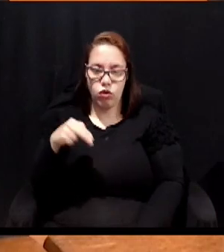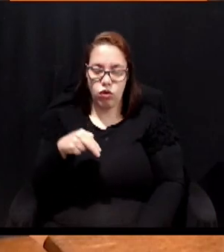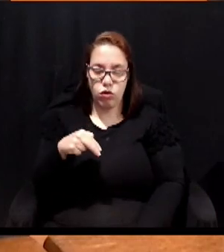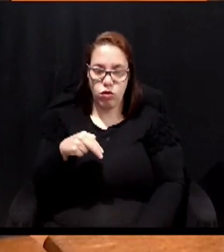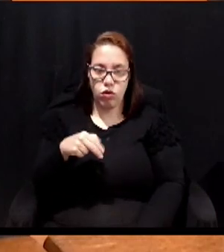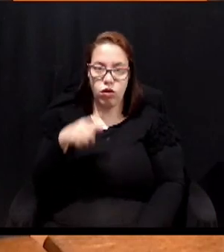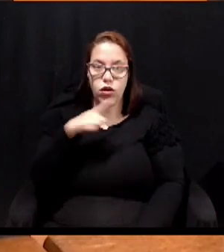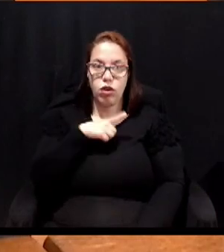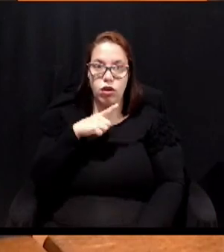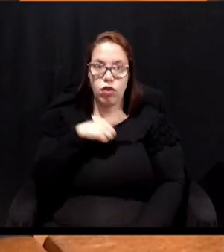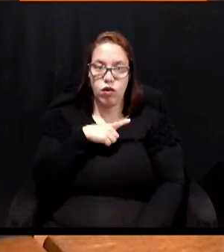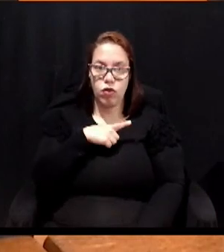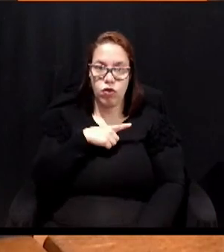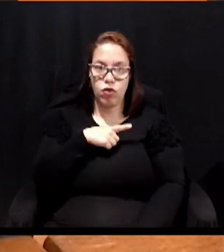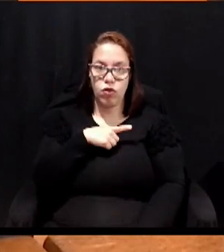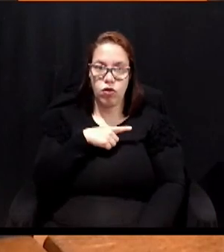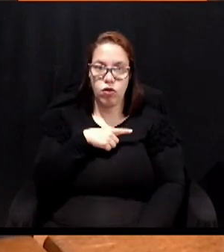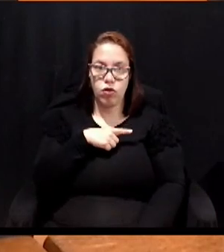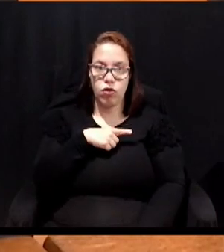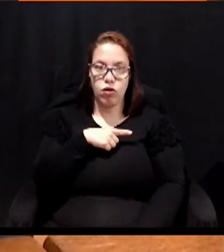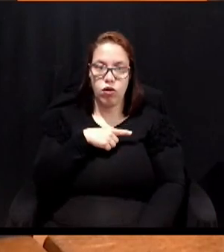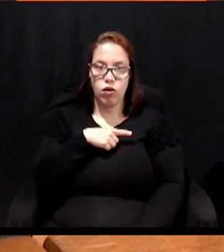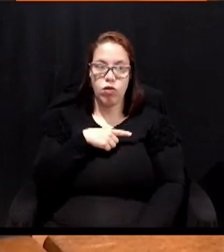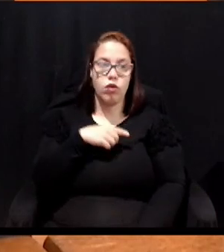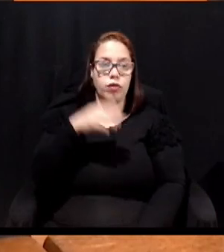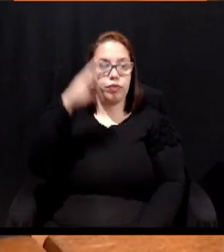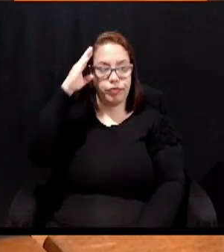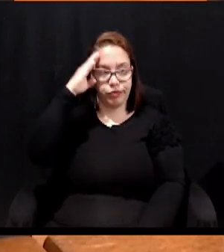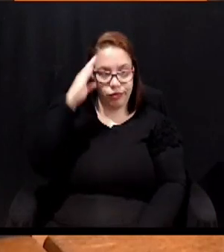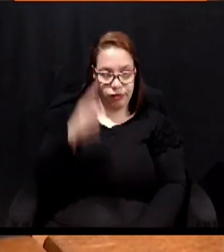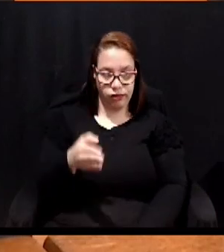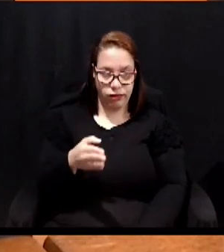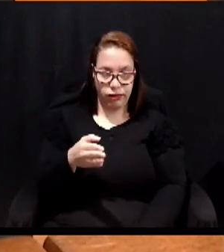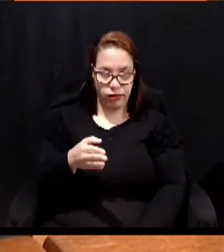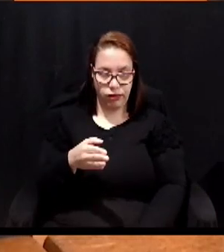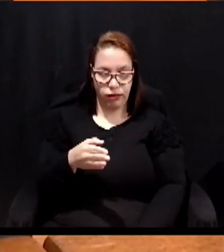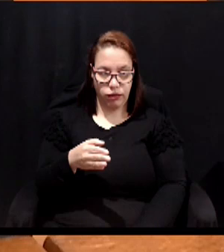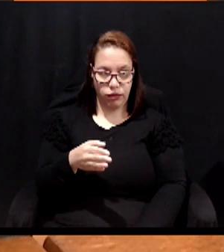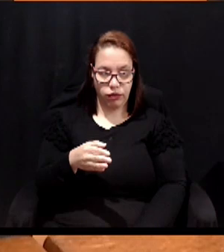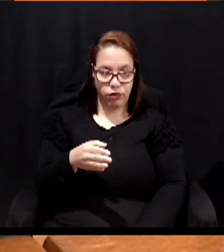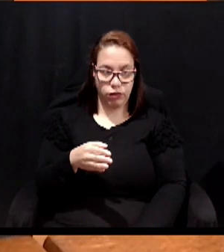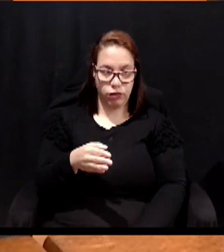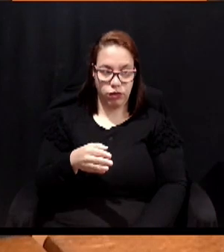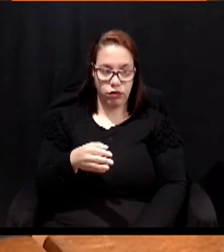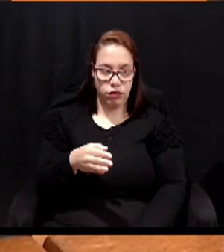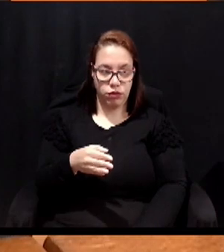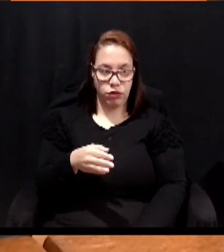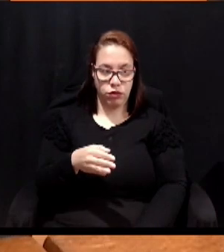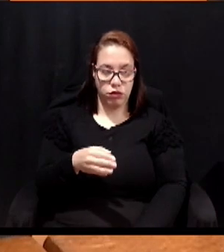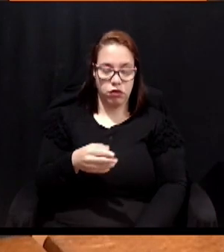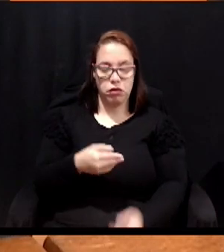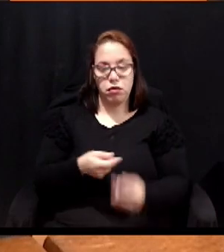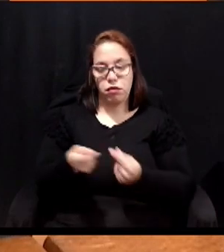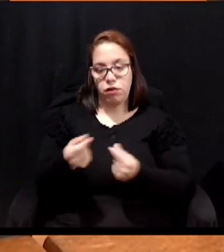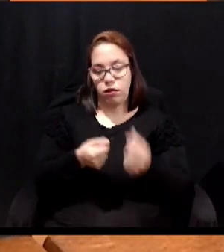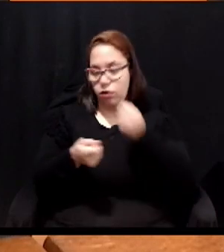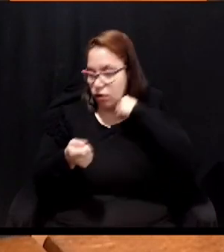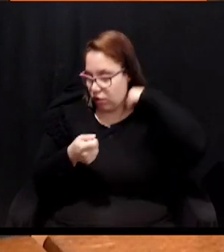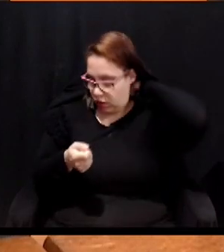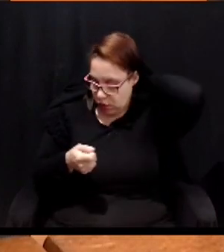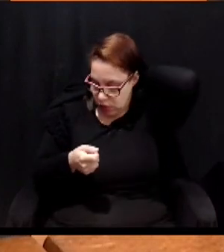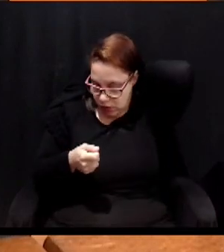são o polo principal, o vetor principal de negociação, de apoio a essa